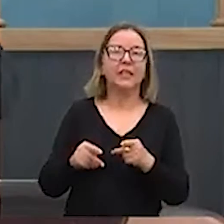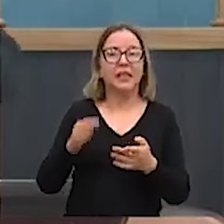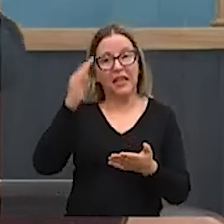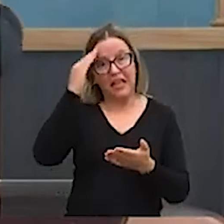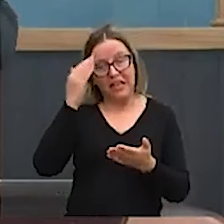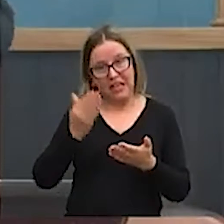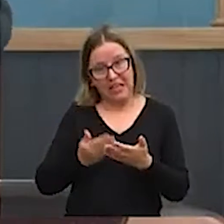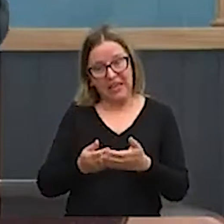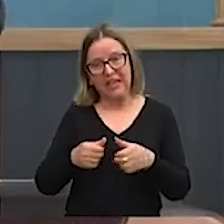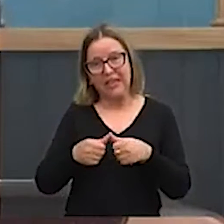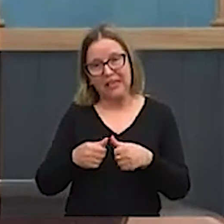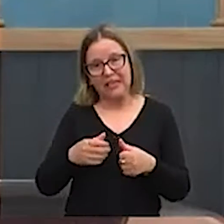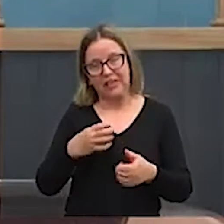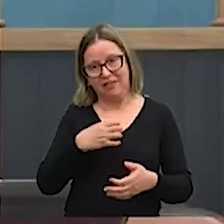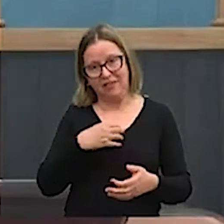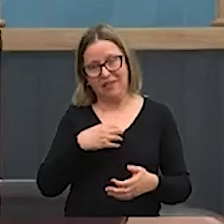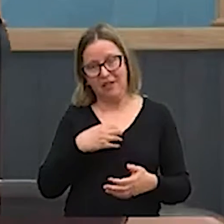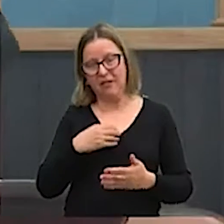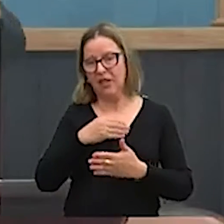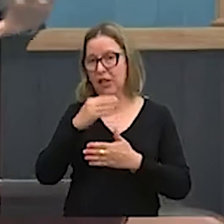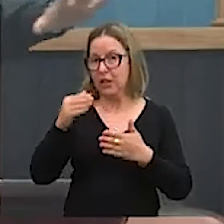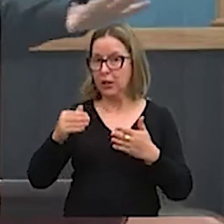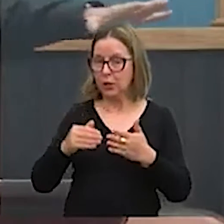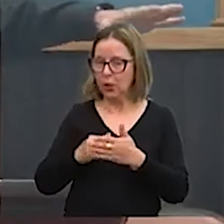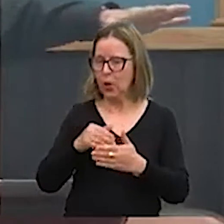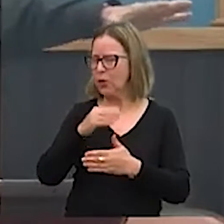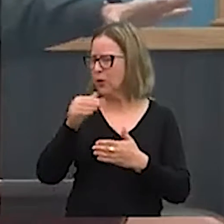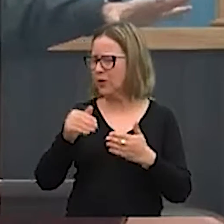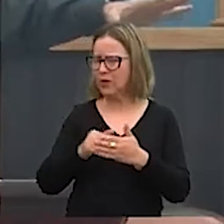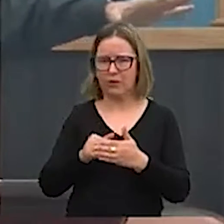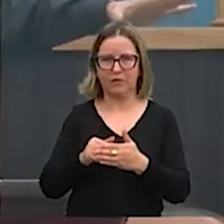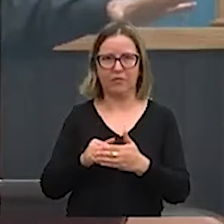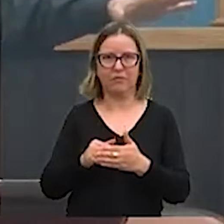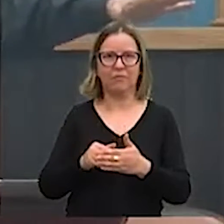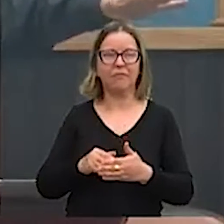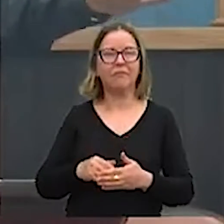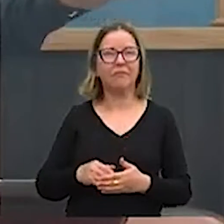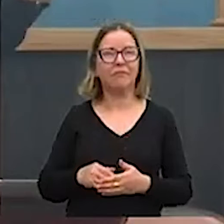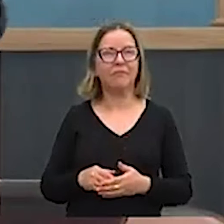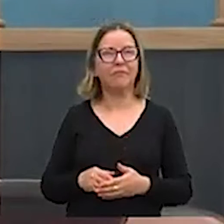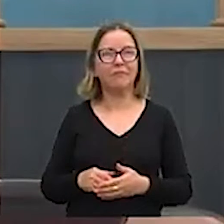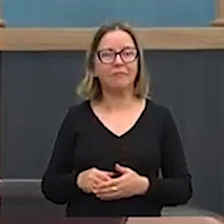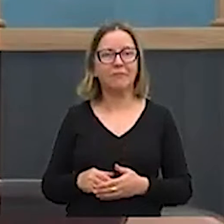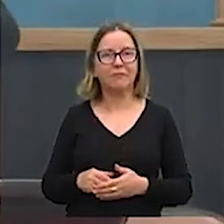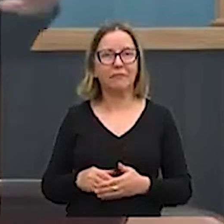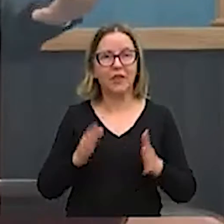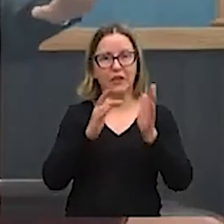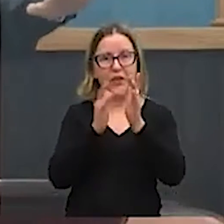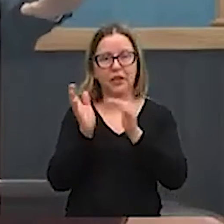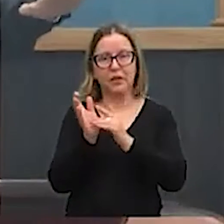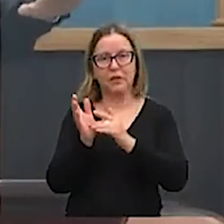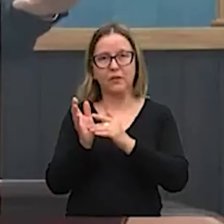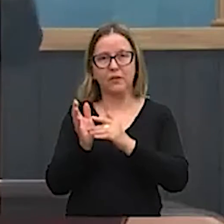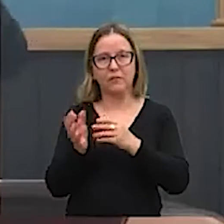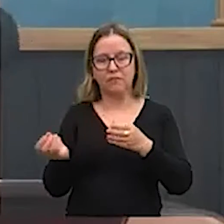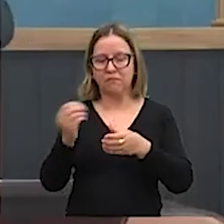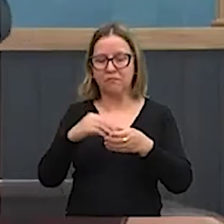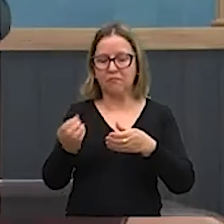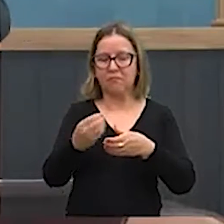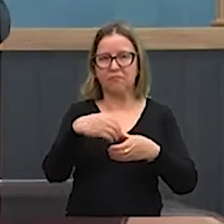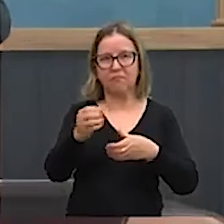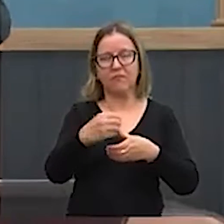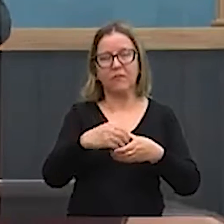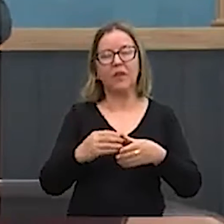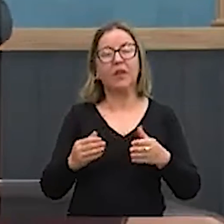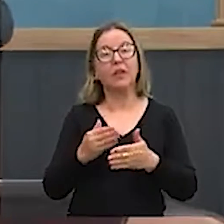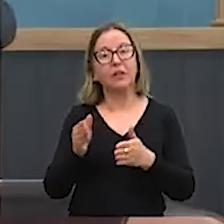que esses todos são todos sem exceção, que ele atraiu a todos. Mas como diz